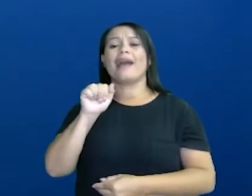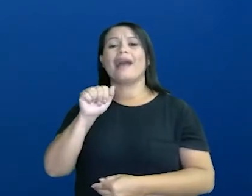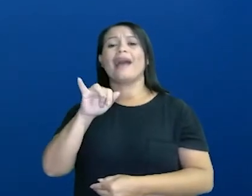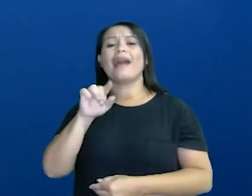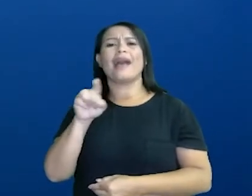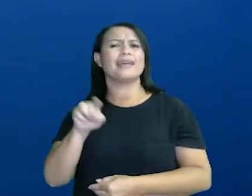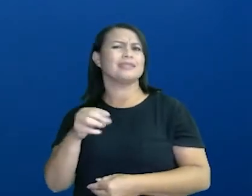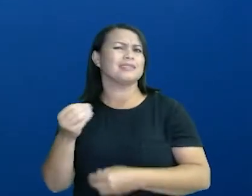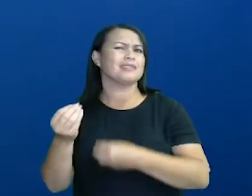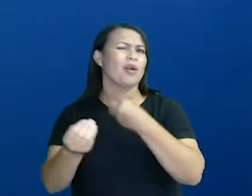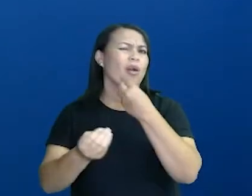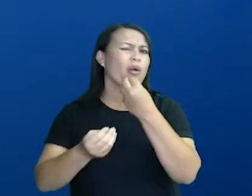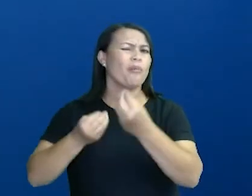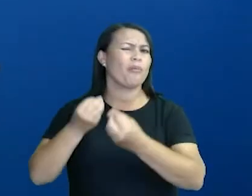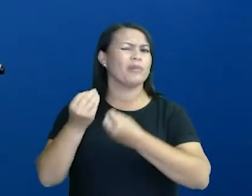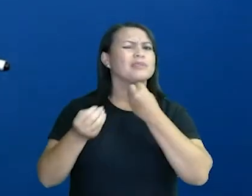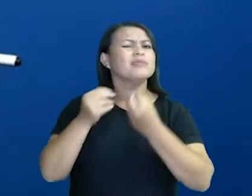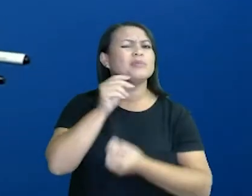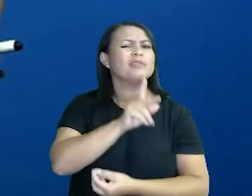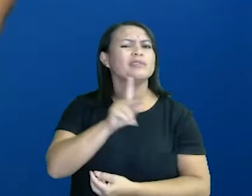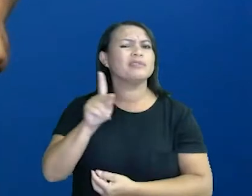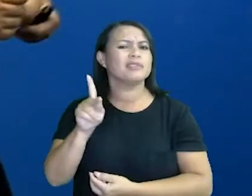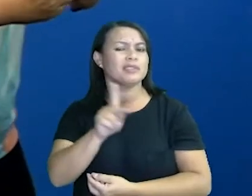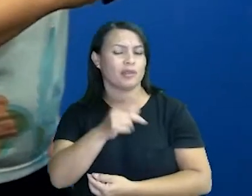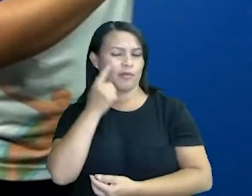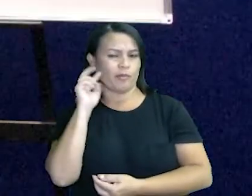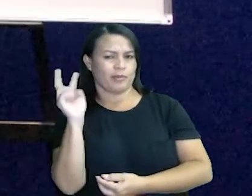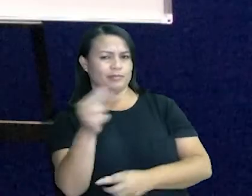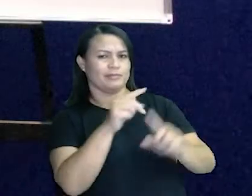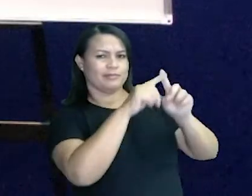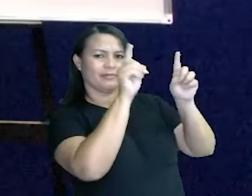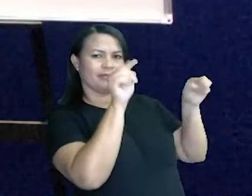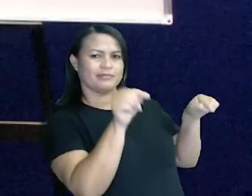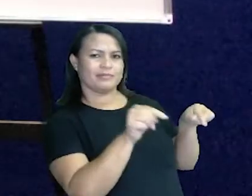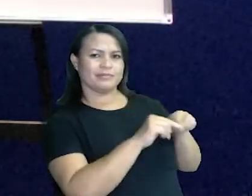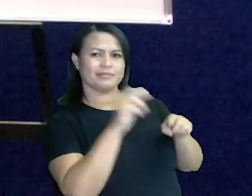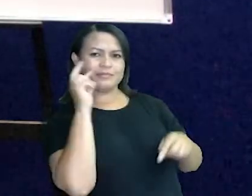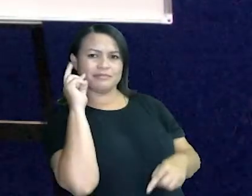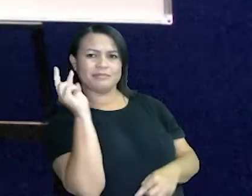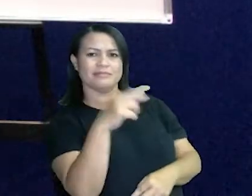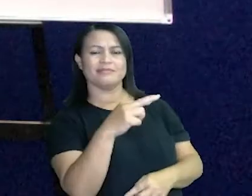Como assim professora banco quadro